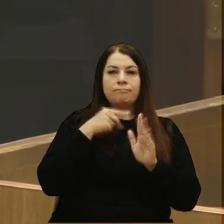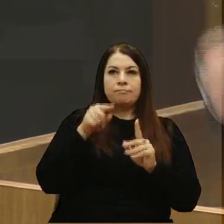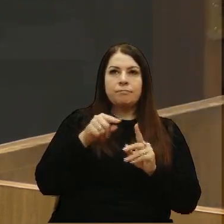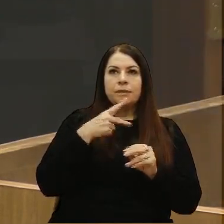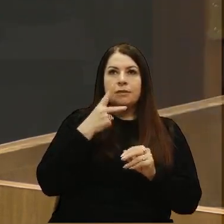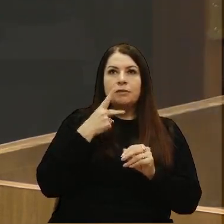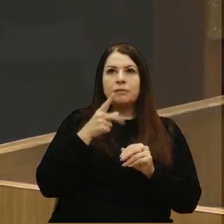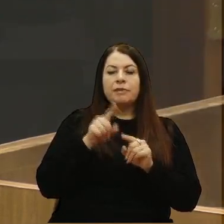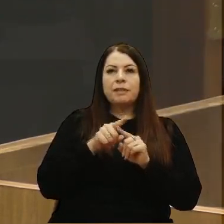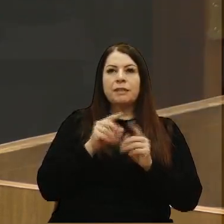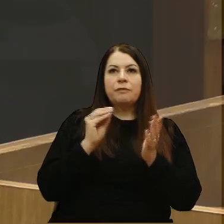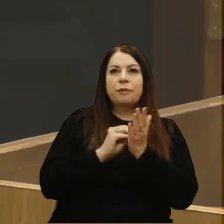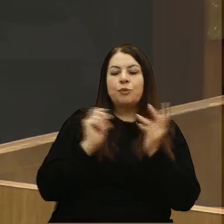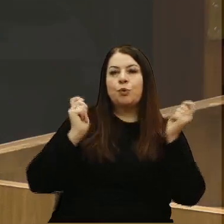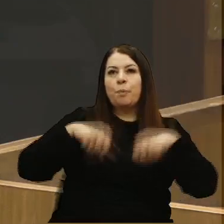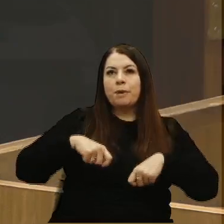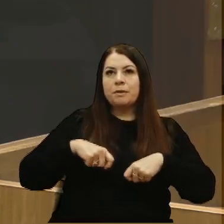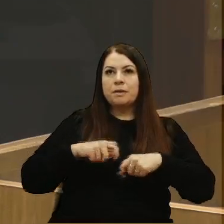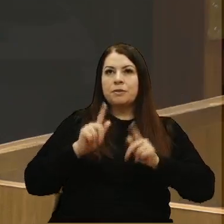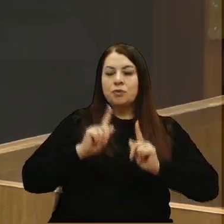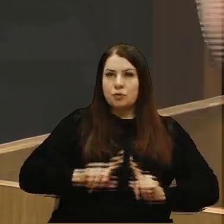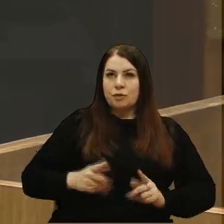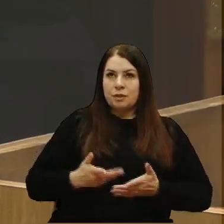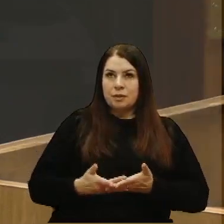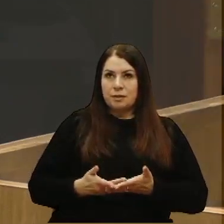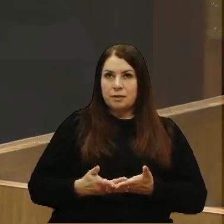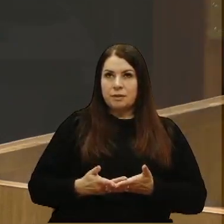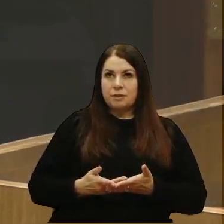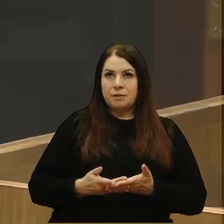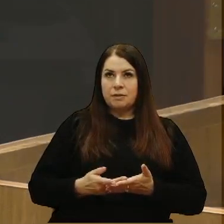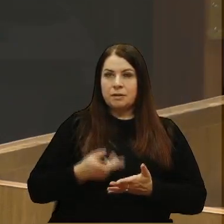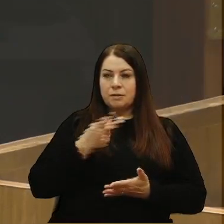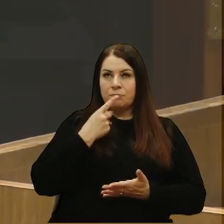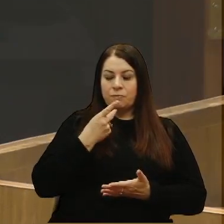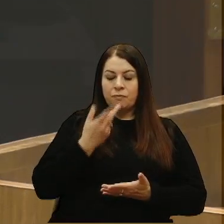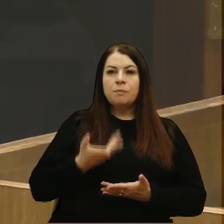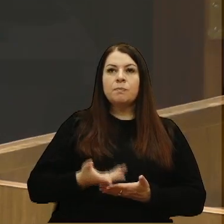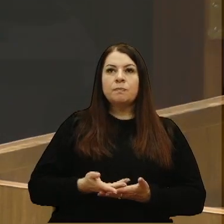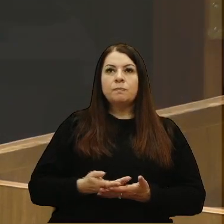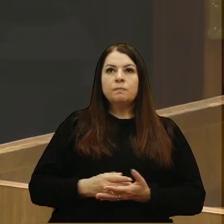atribuir incompetência de gestão a uma fala